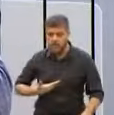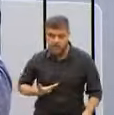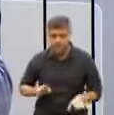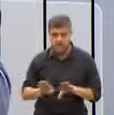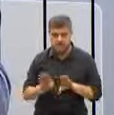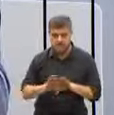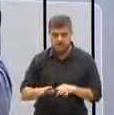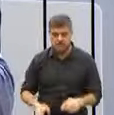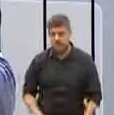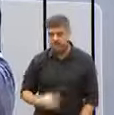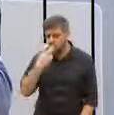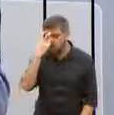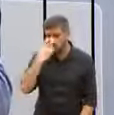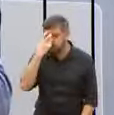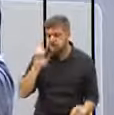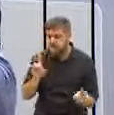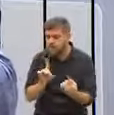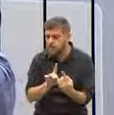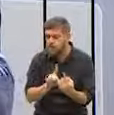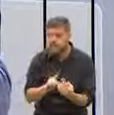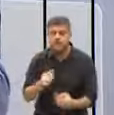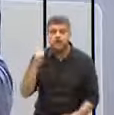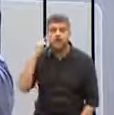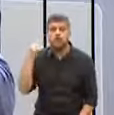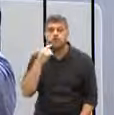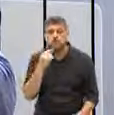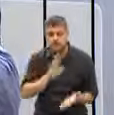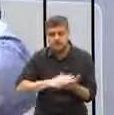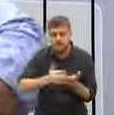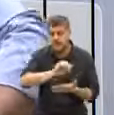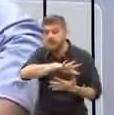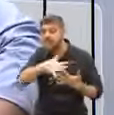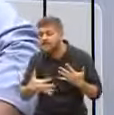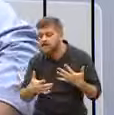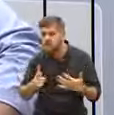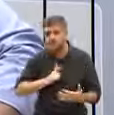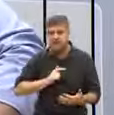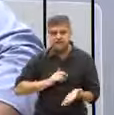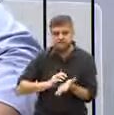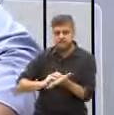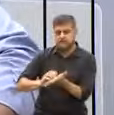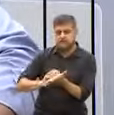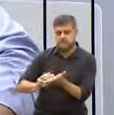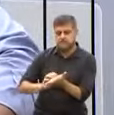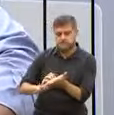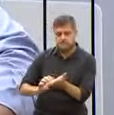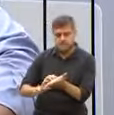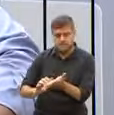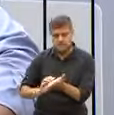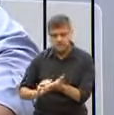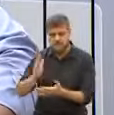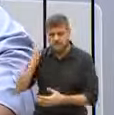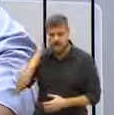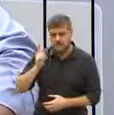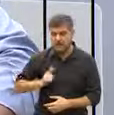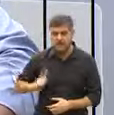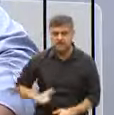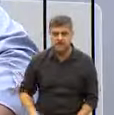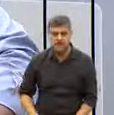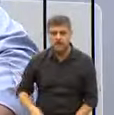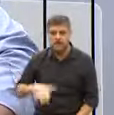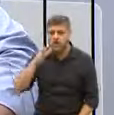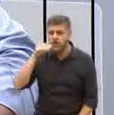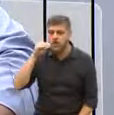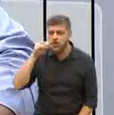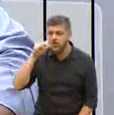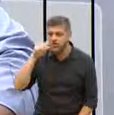a conversar com o cego, com o surdo, ter intérprete de Libras, ter o braille de maneira certa, que a gente sabe que em alguns lugares põe o funcionário